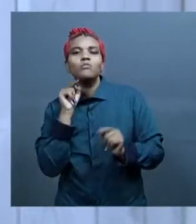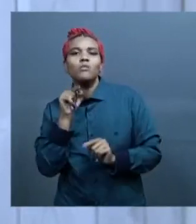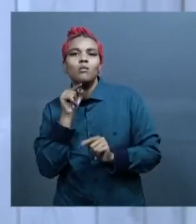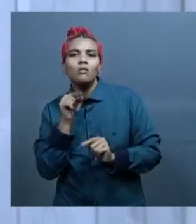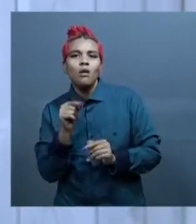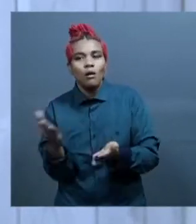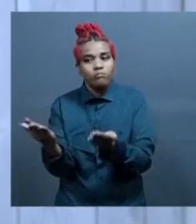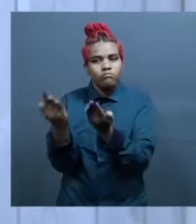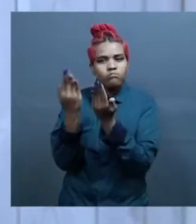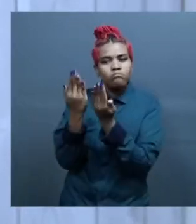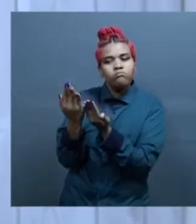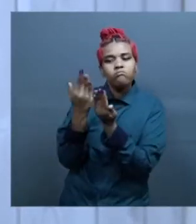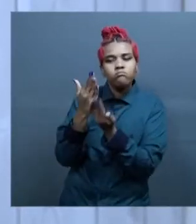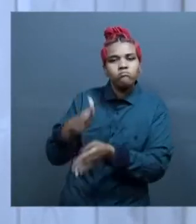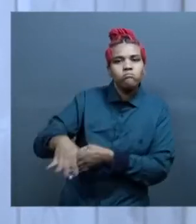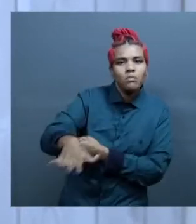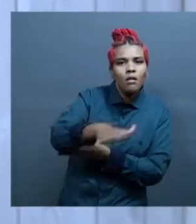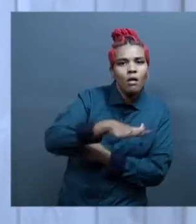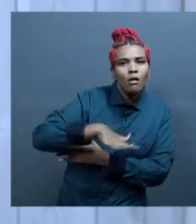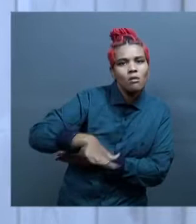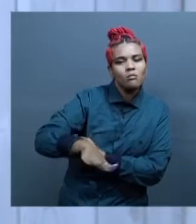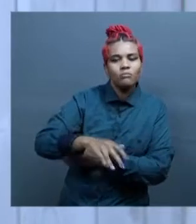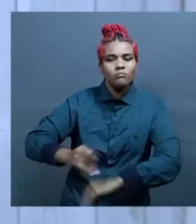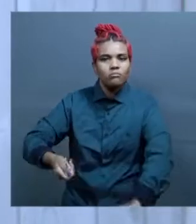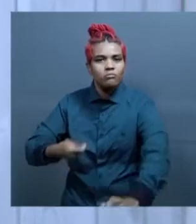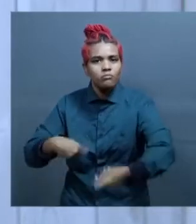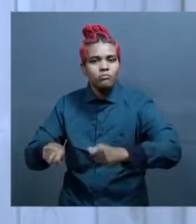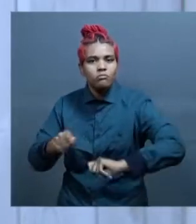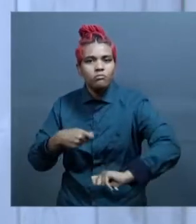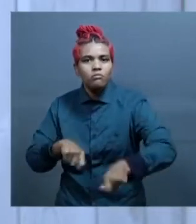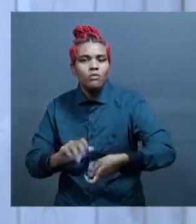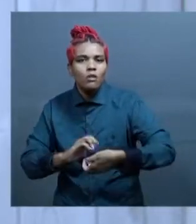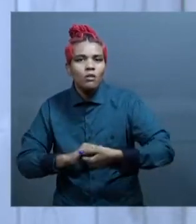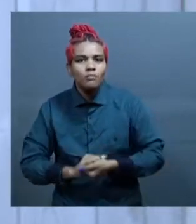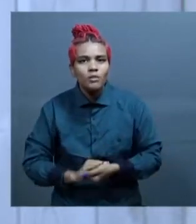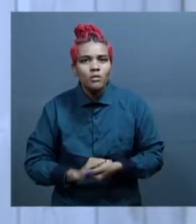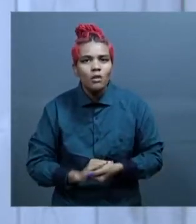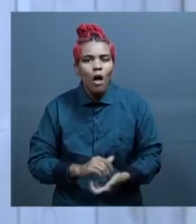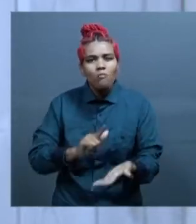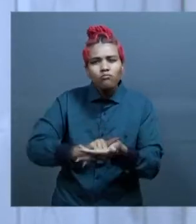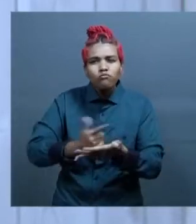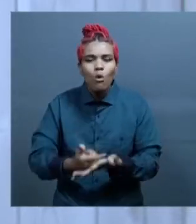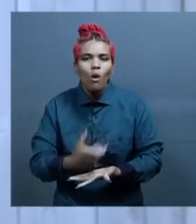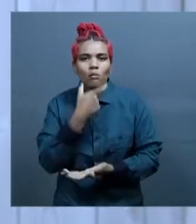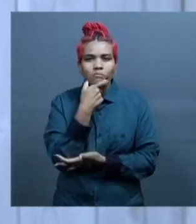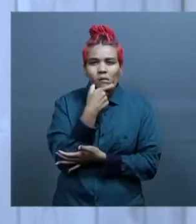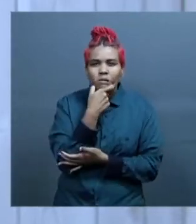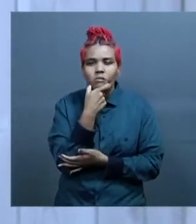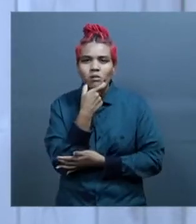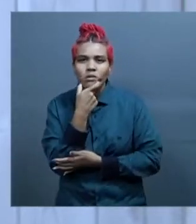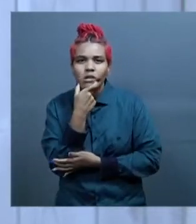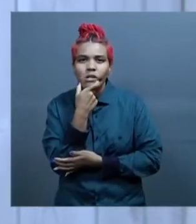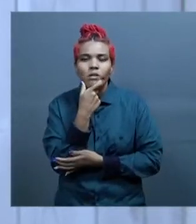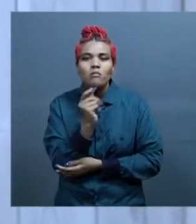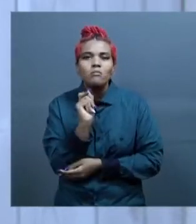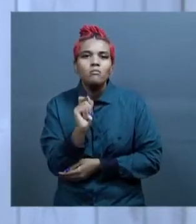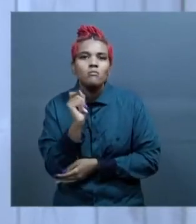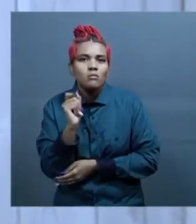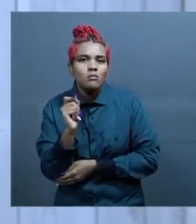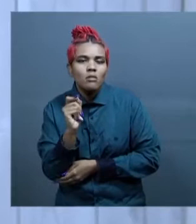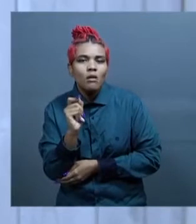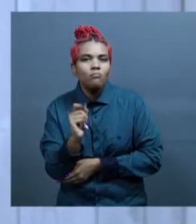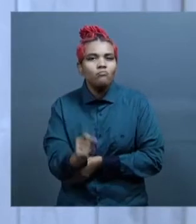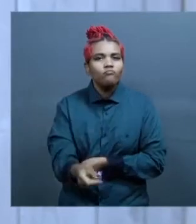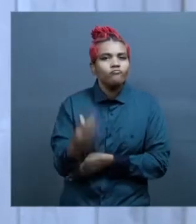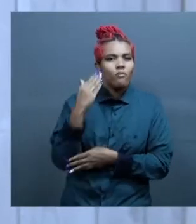desconfiança no mercado financeiro o financial times jornal inglês especializado em economia publicou uma reportagem